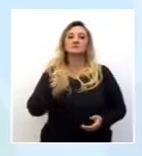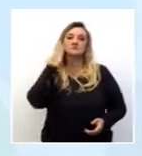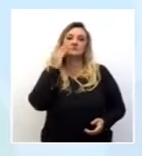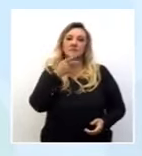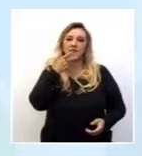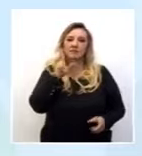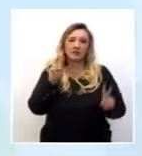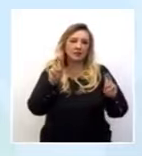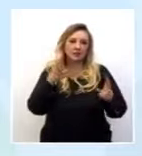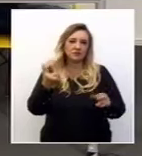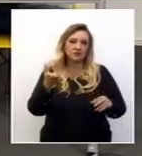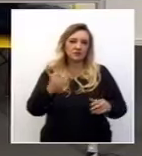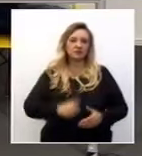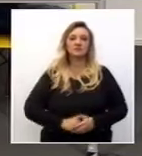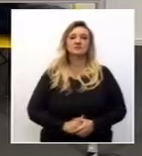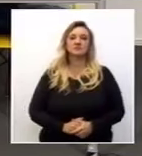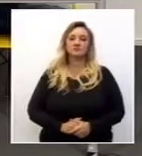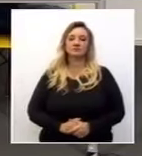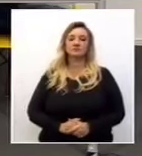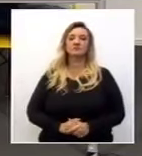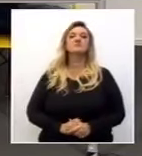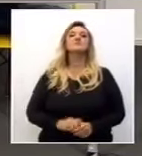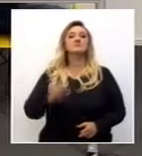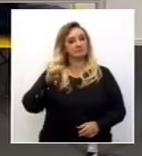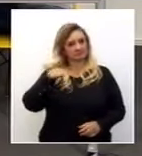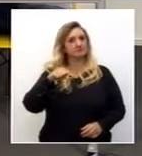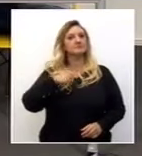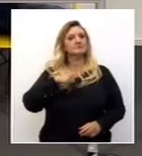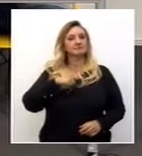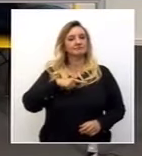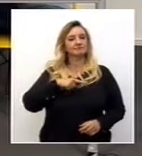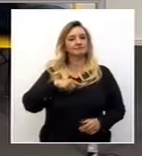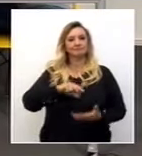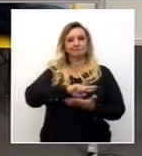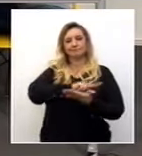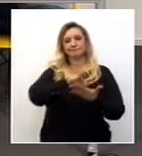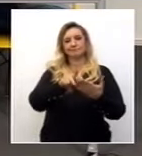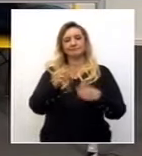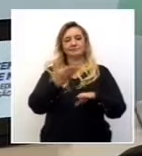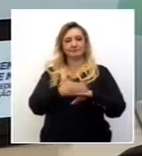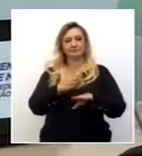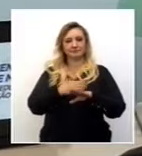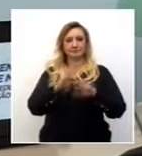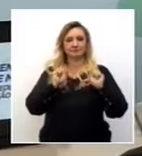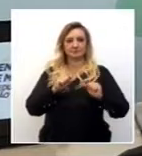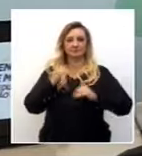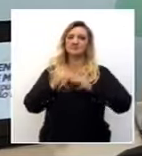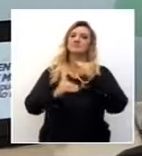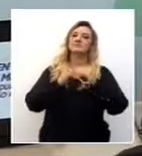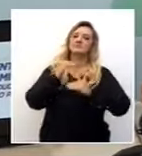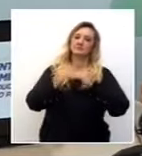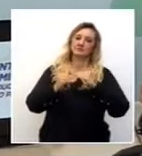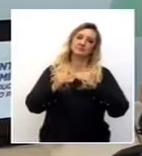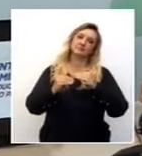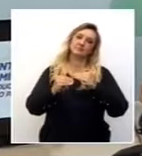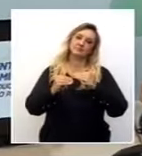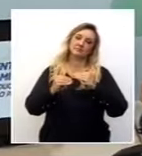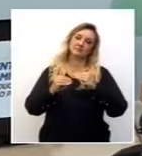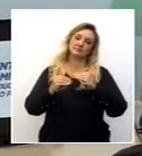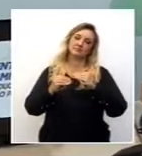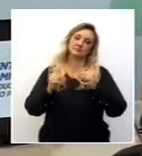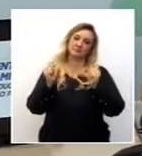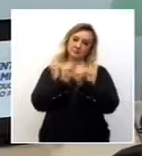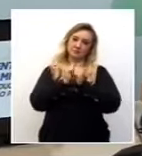alguma coisa a respeito disso, Tati? Sim, tem bastante atividades aí, né, que podem ser desenvolvidas através